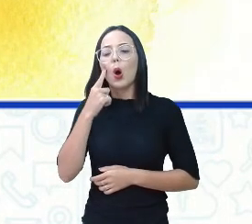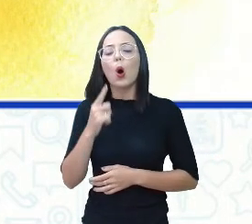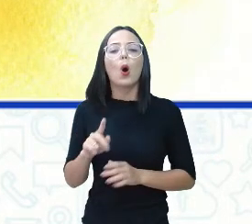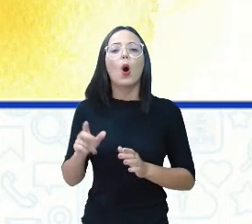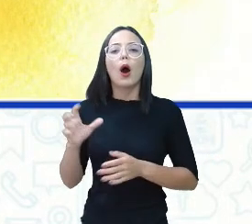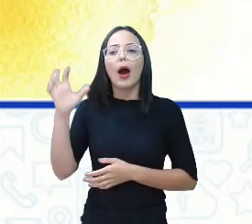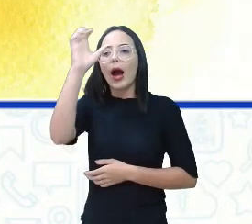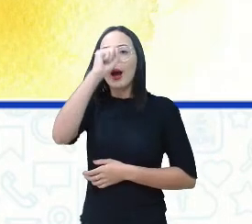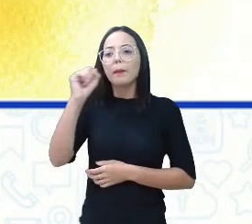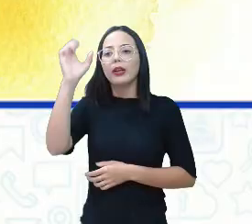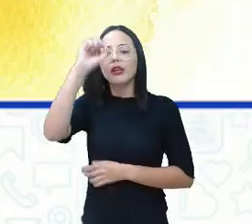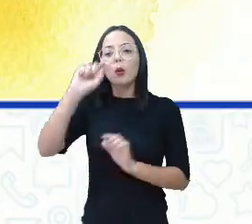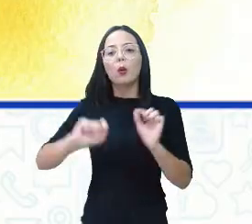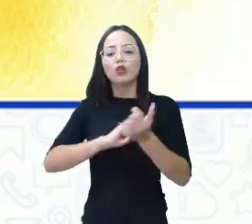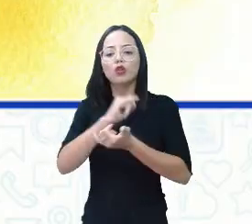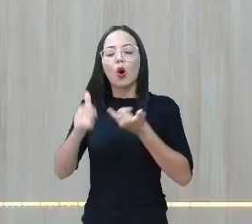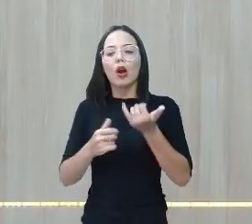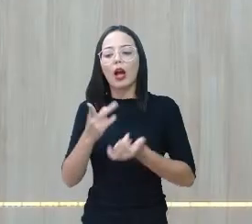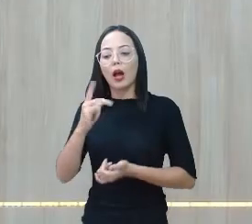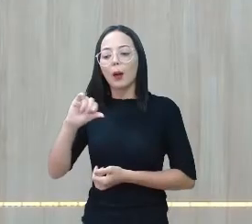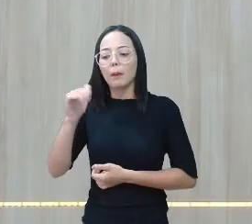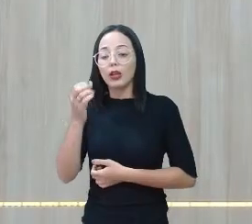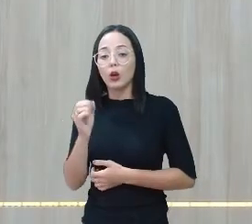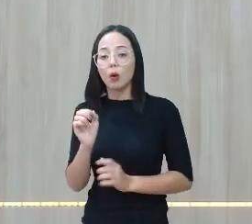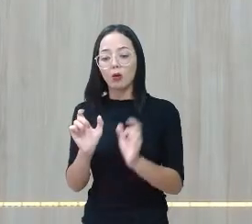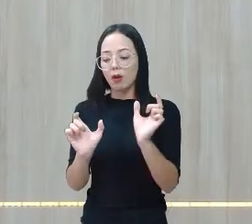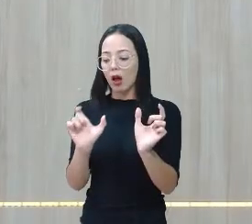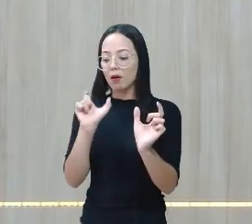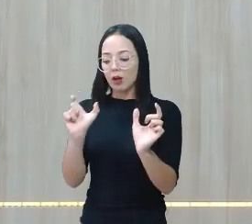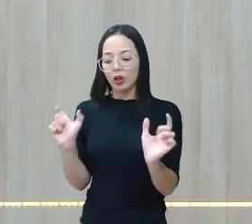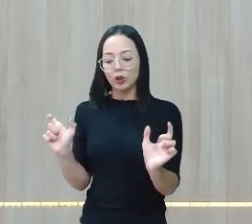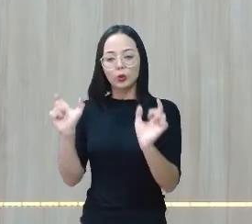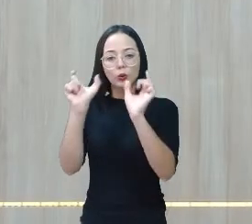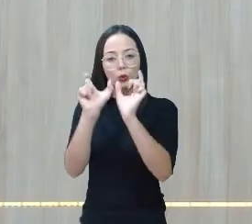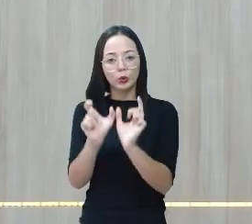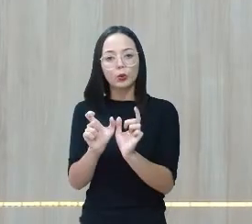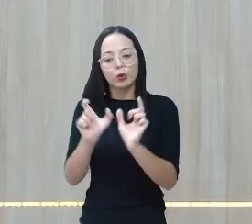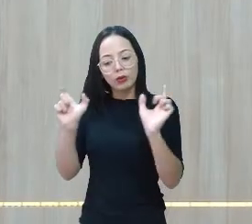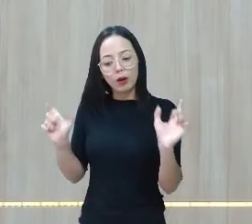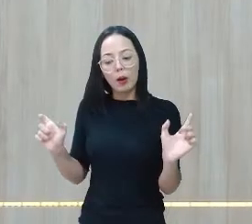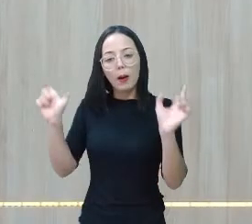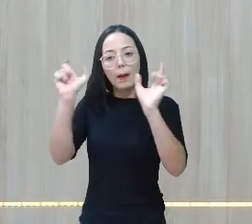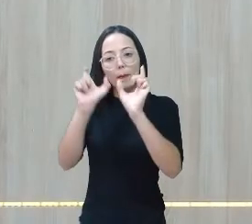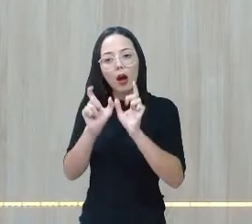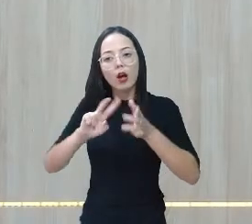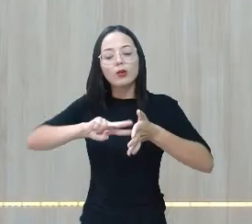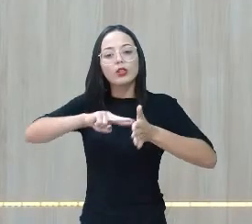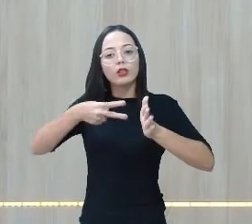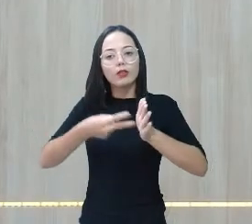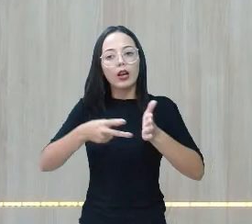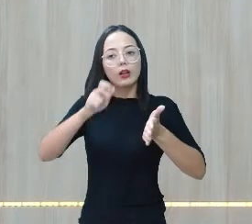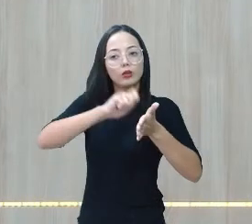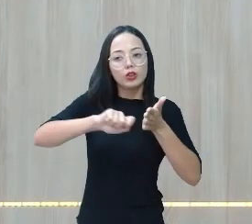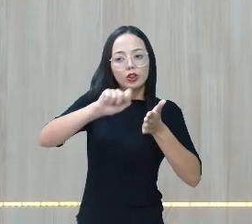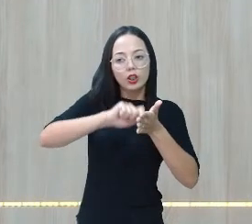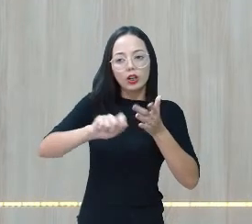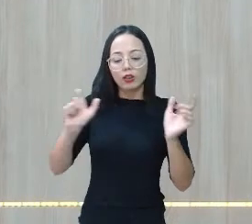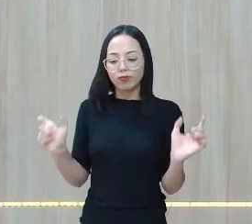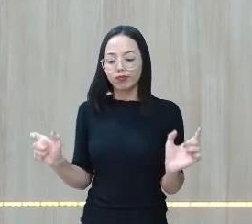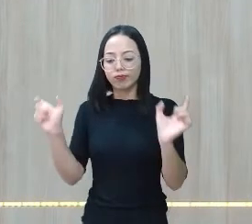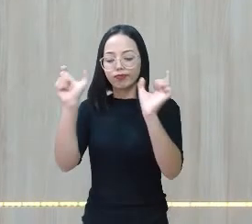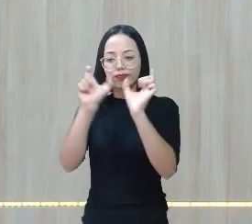jogar peão, então eu tenho 2 palavras que são parônimas, elas se aproximam muitíssimo na escrita, peão